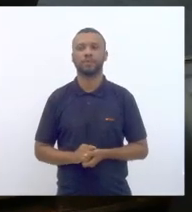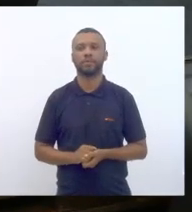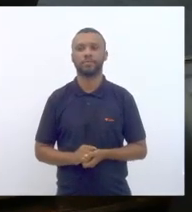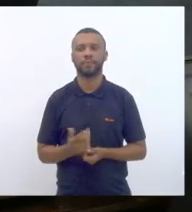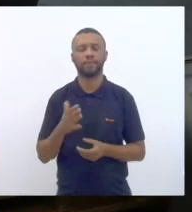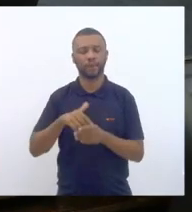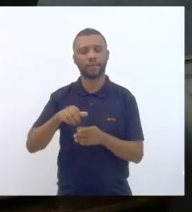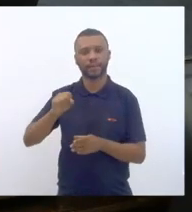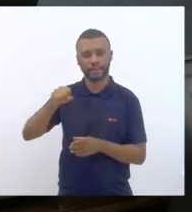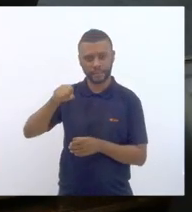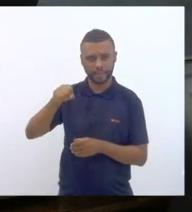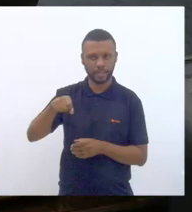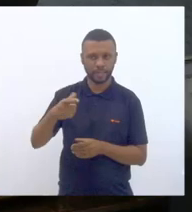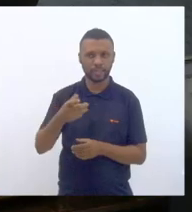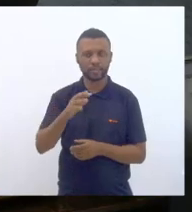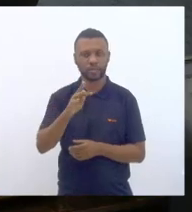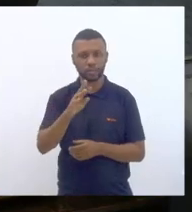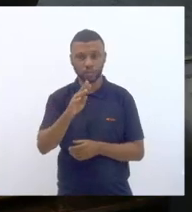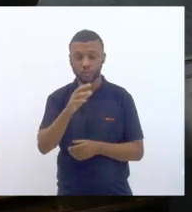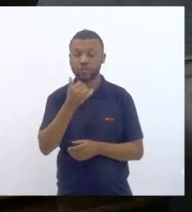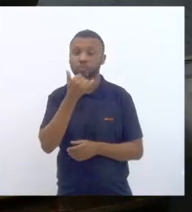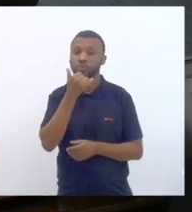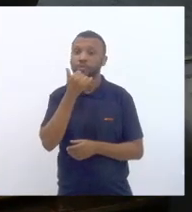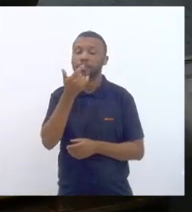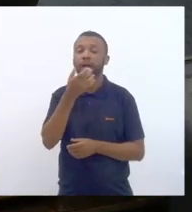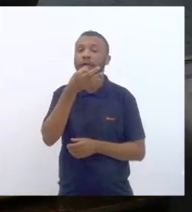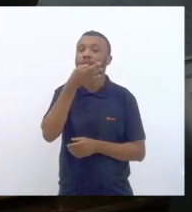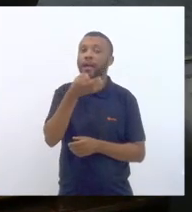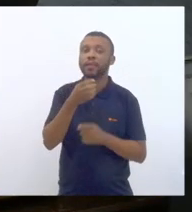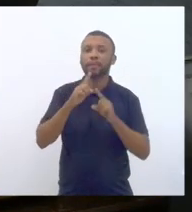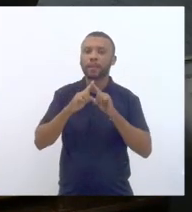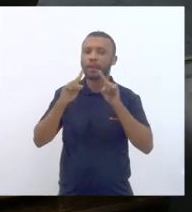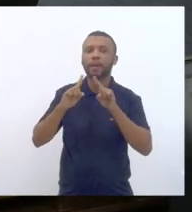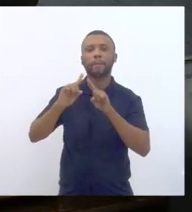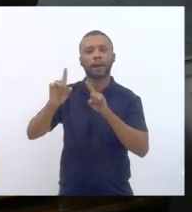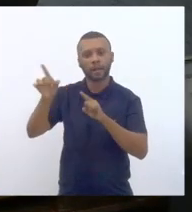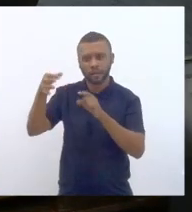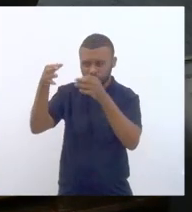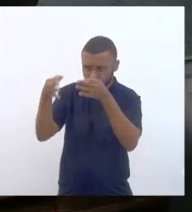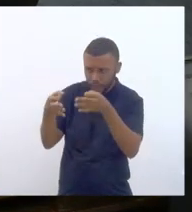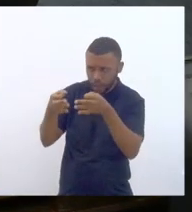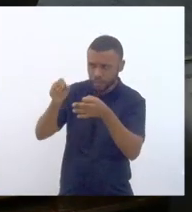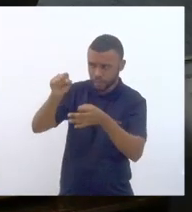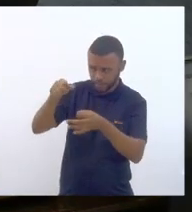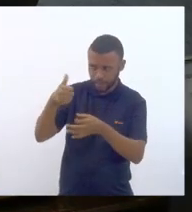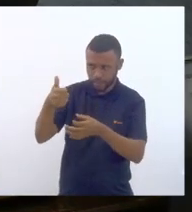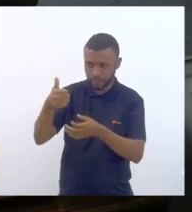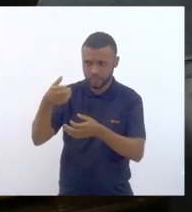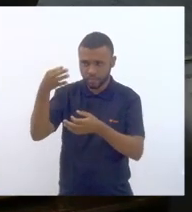Vota sim. Vota sim, Tutuca. Está sem áudio aqui, ele está reclamando, mas vota sim. Correto, Léo?